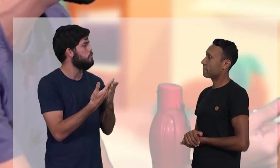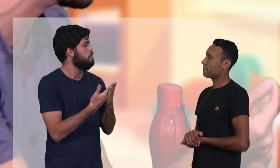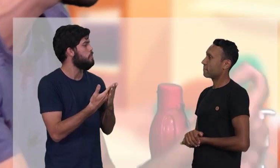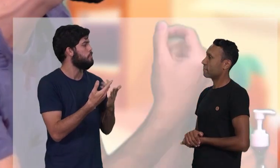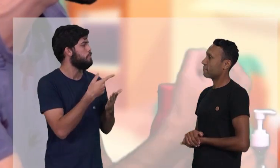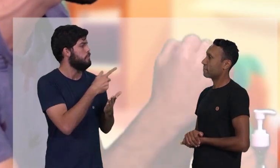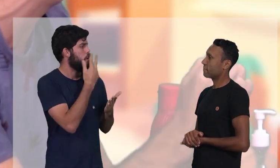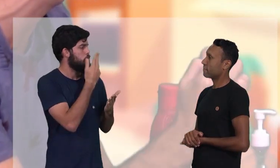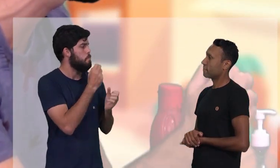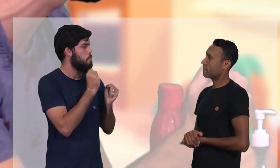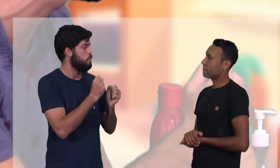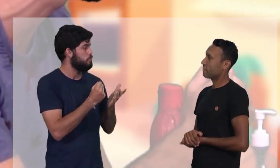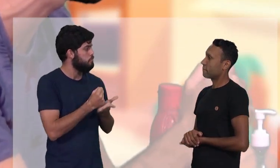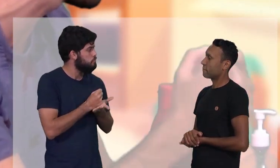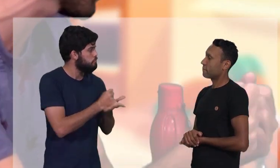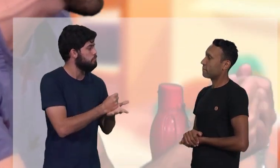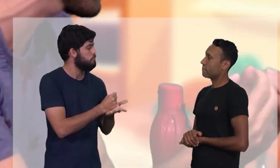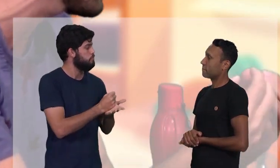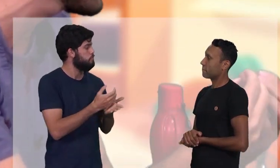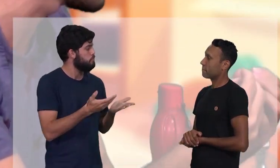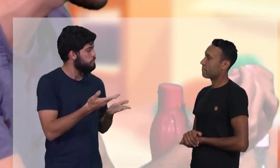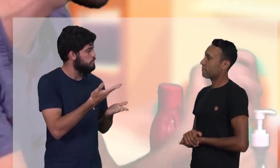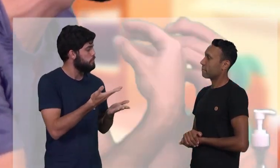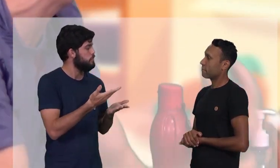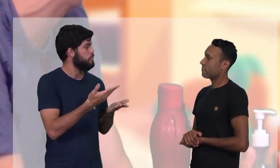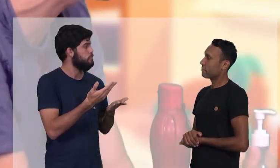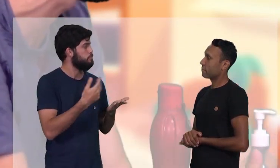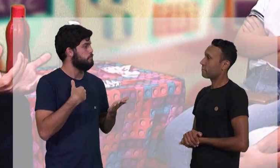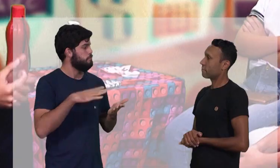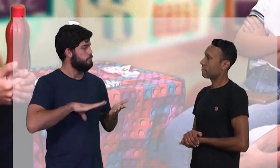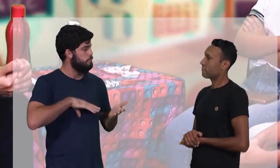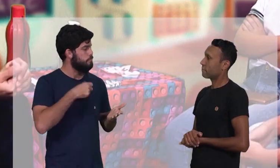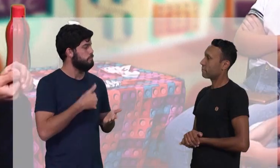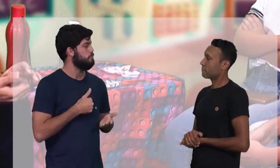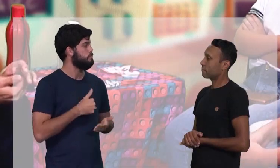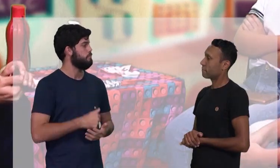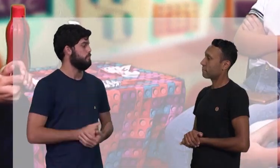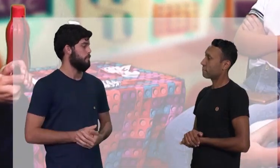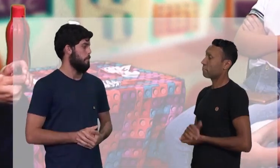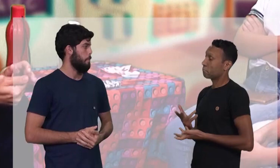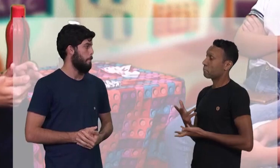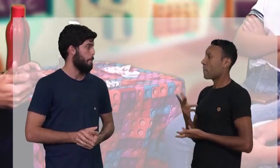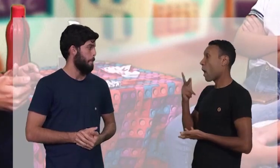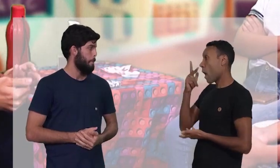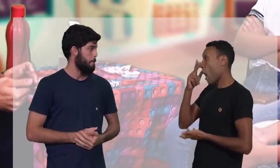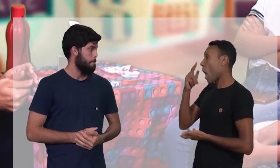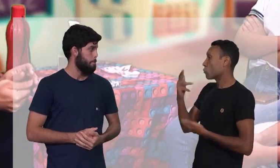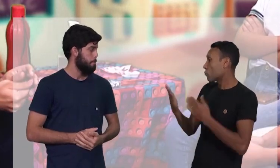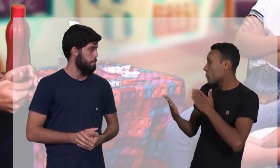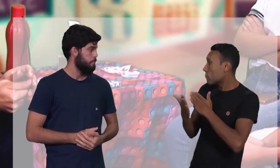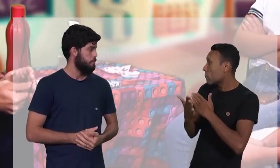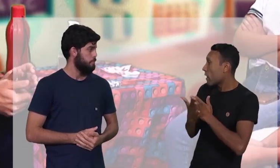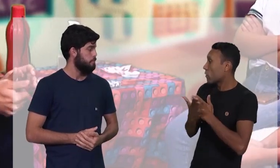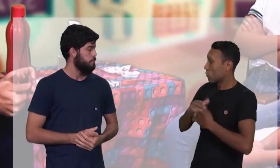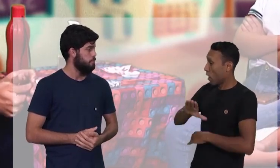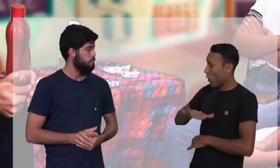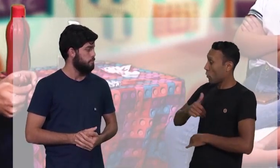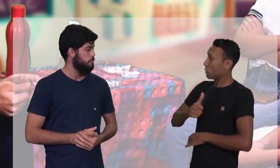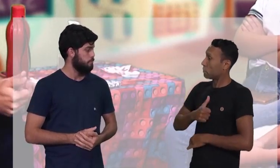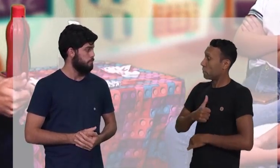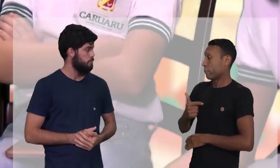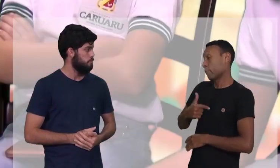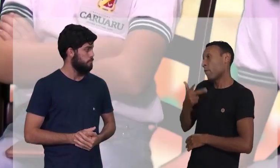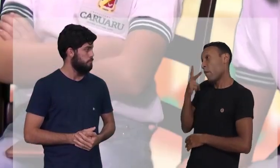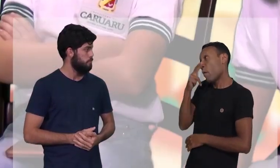ajudar vocês, instigar vocês, então, né, nessa autoestima? Ajudar a gente na autoestima. Bom,